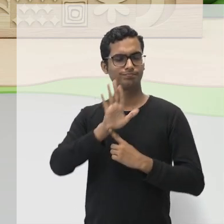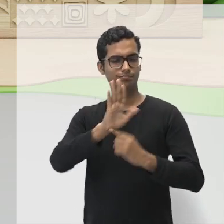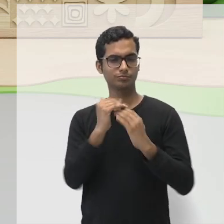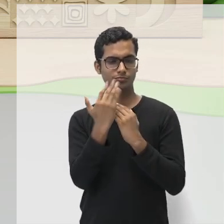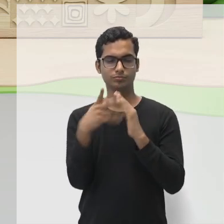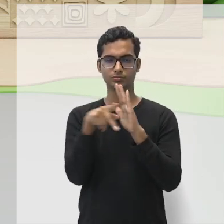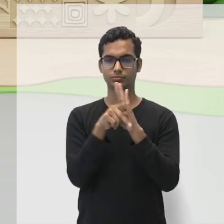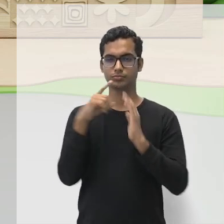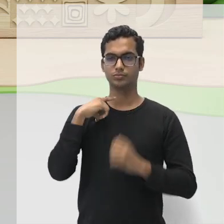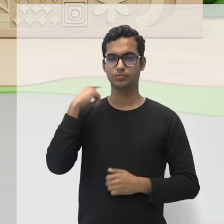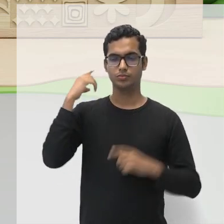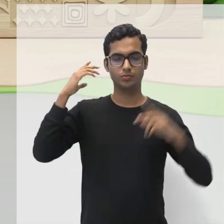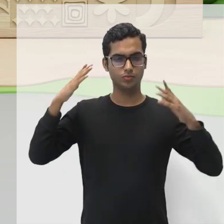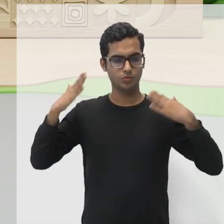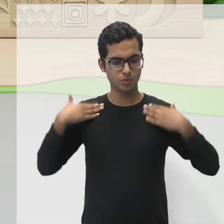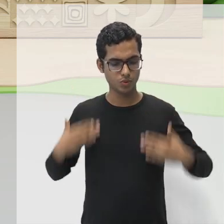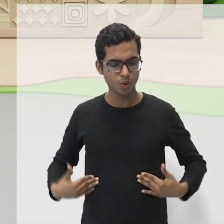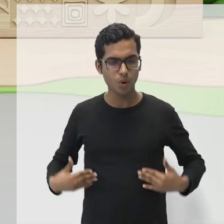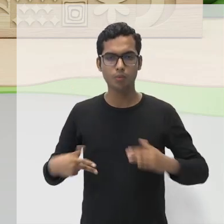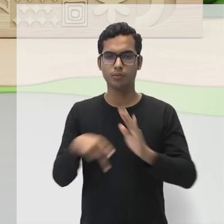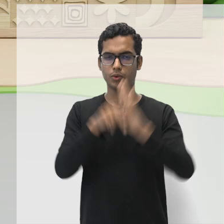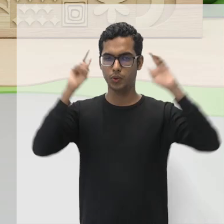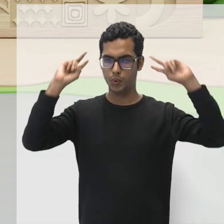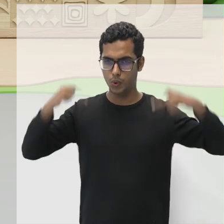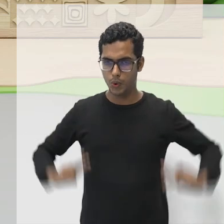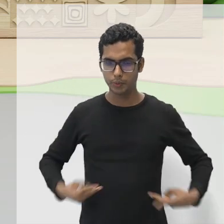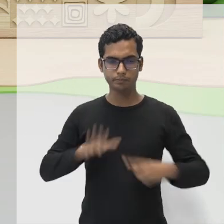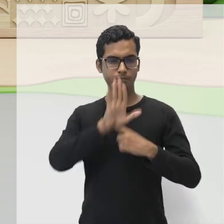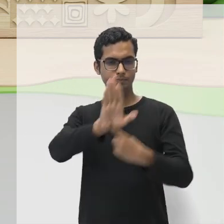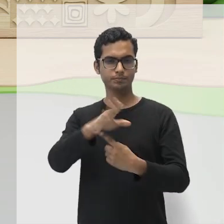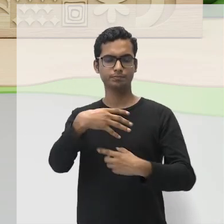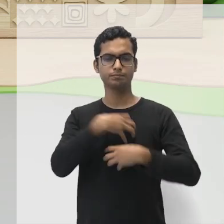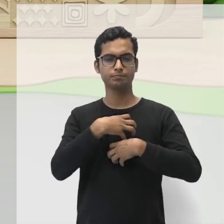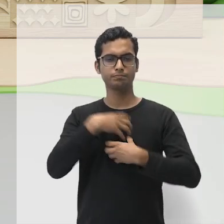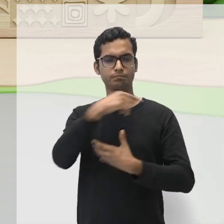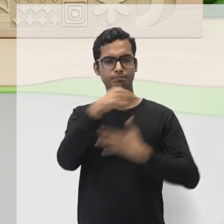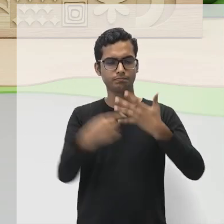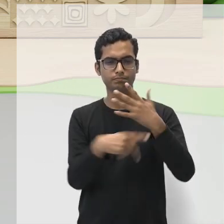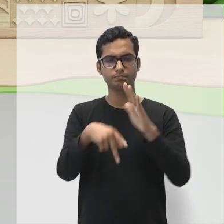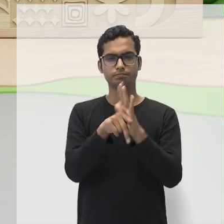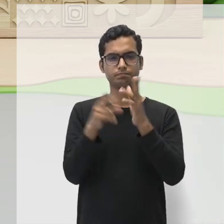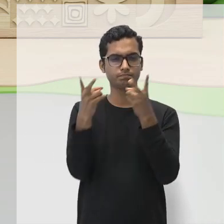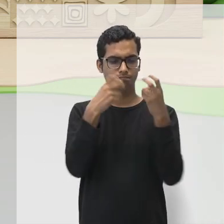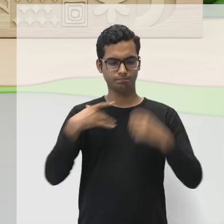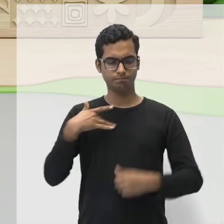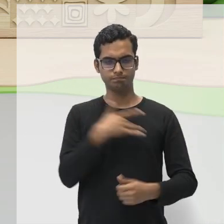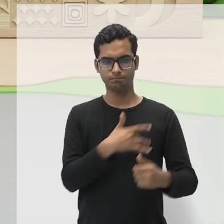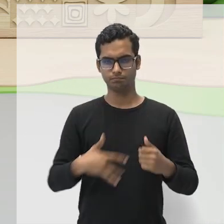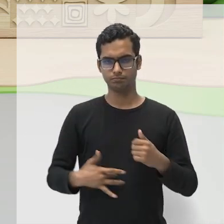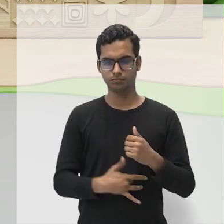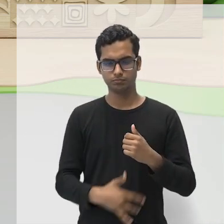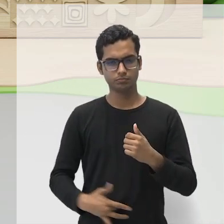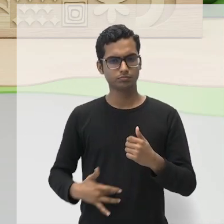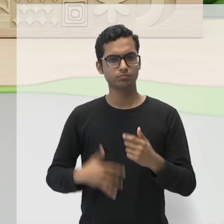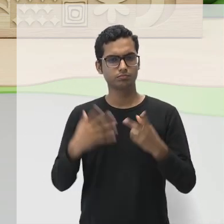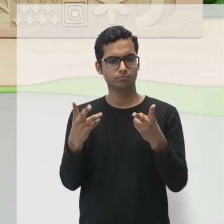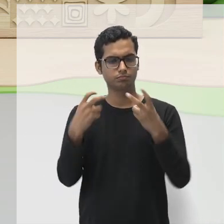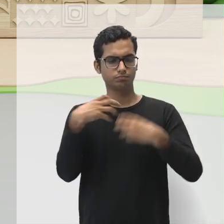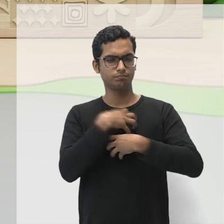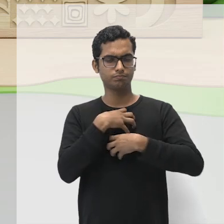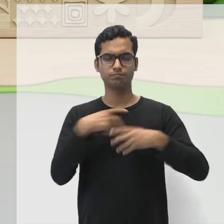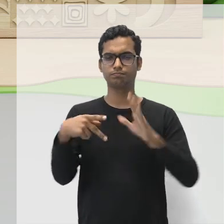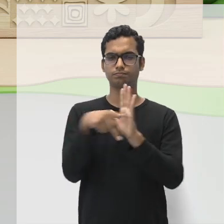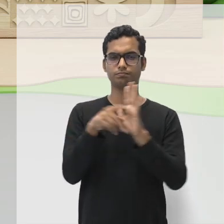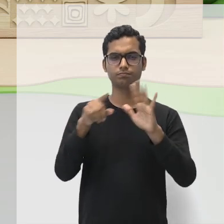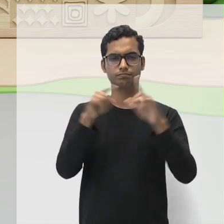da anatomia humana, né? Mostrando aí os órgãos sensoriais que estão intimamente ligados com os nervos,